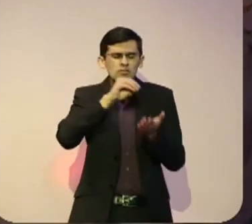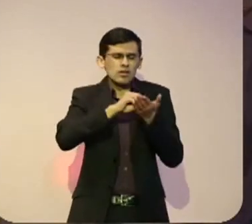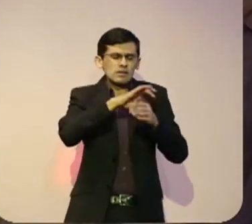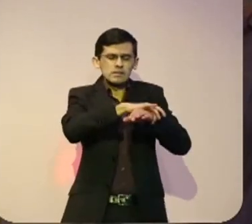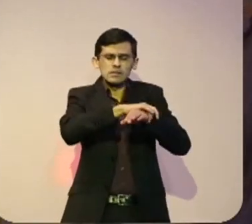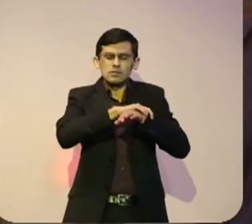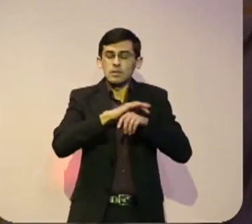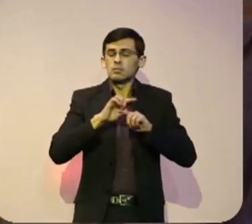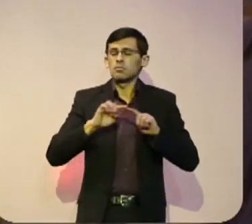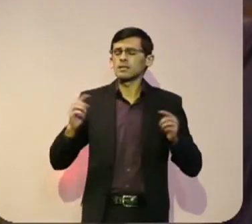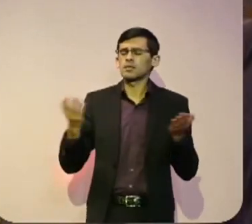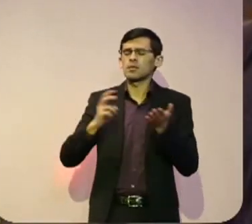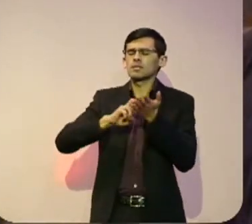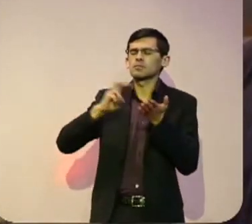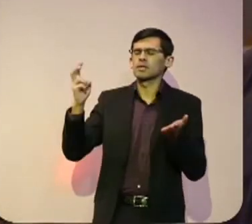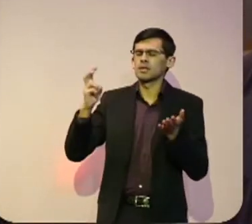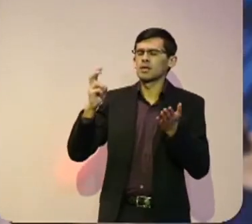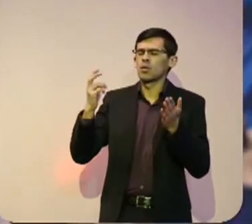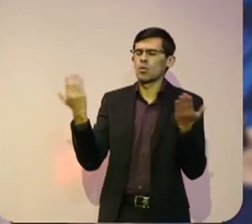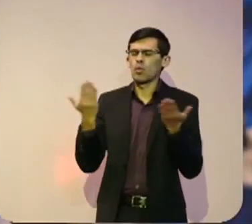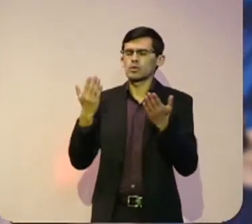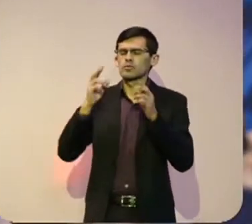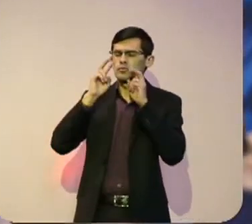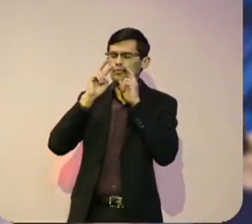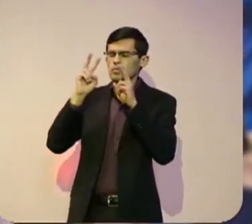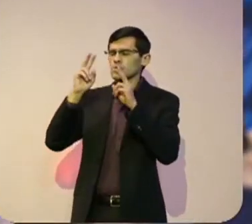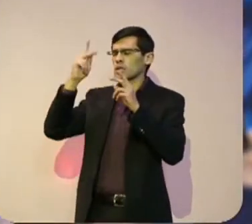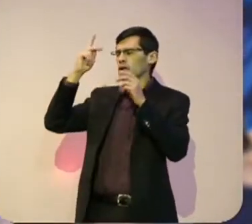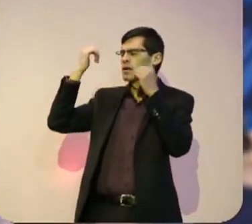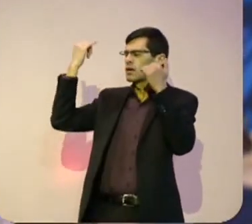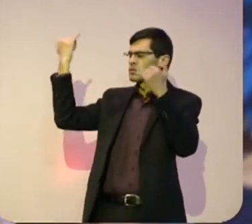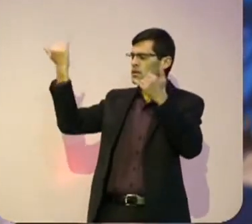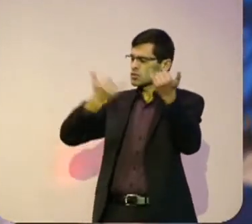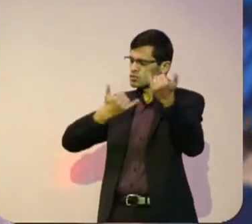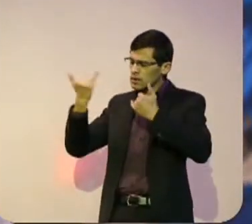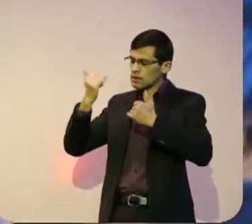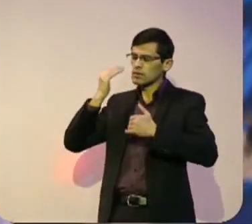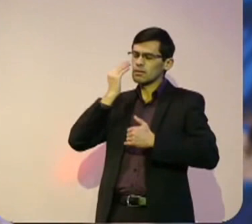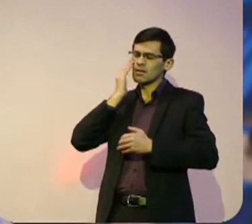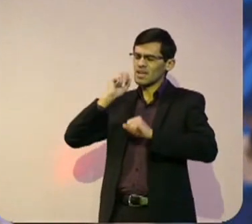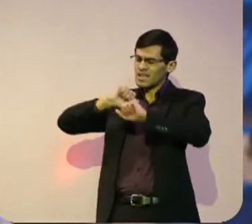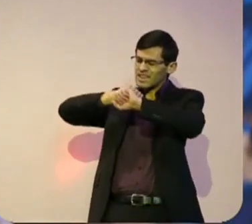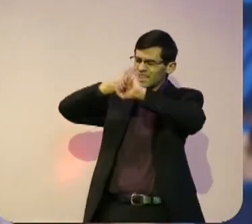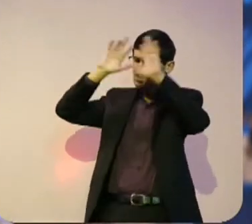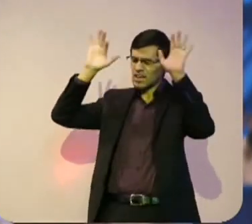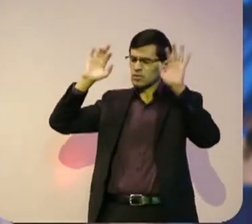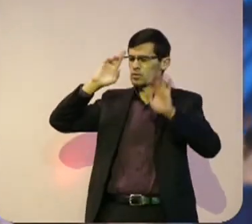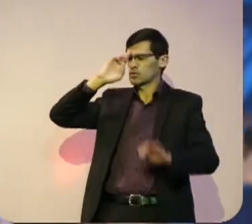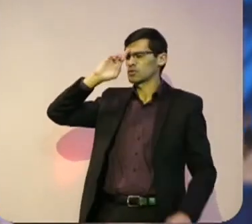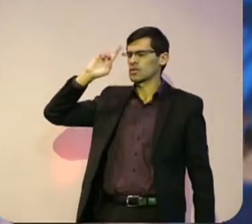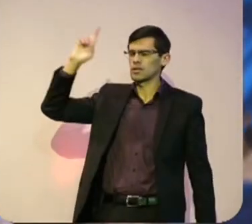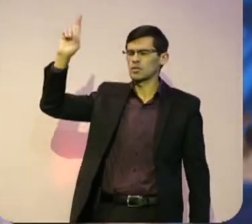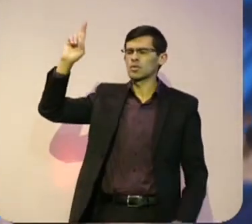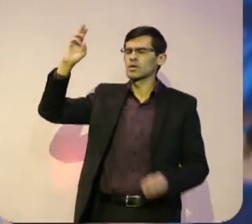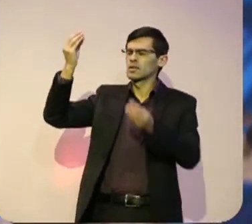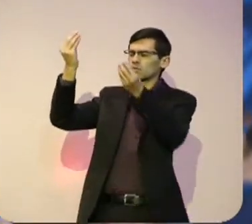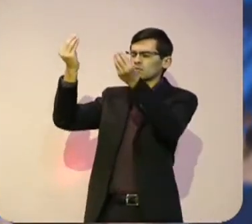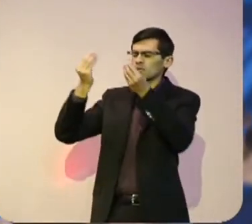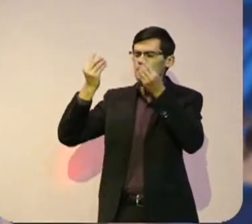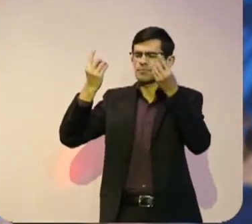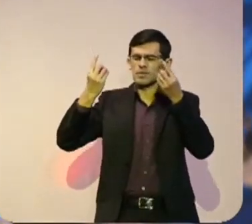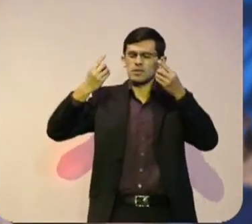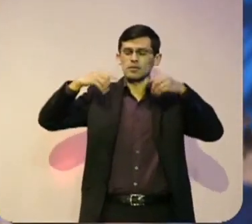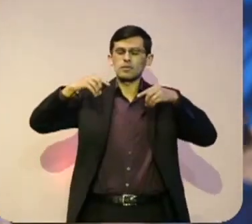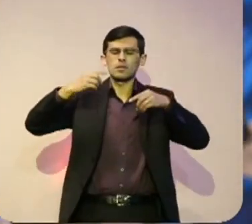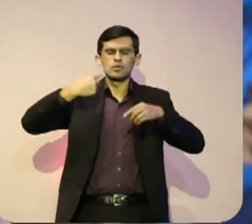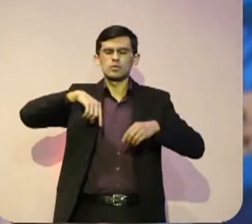inseguranças. Senhor, nesta manhã ouvimos a tua palavra e conseguimos entender e compreender que o Senhor nos desafia